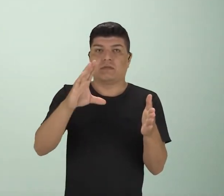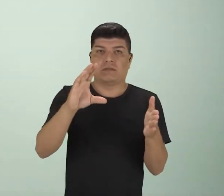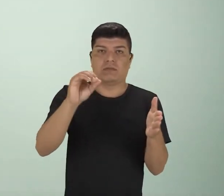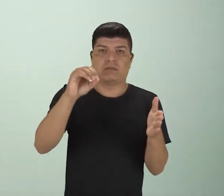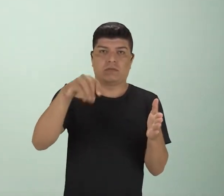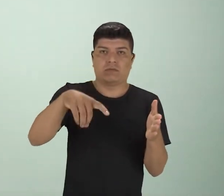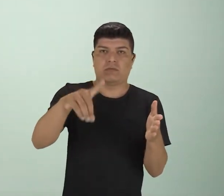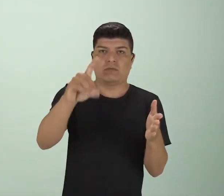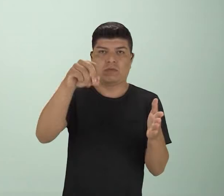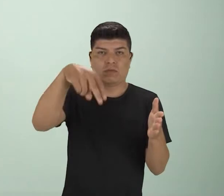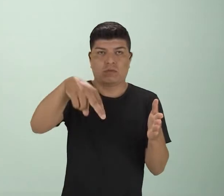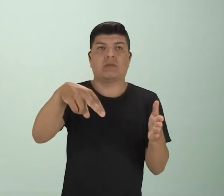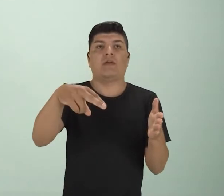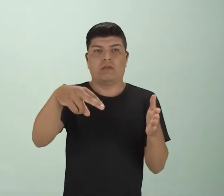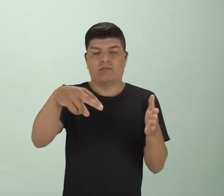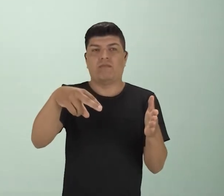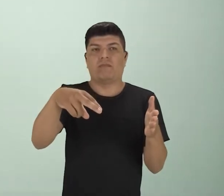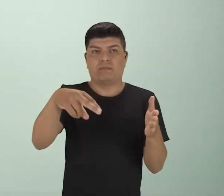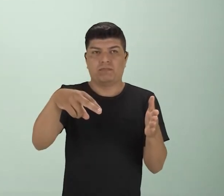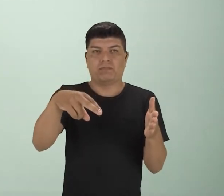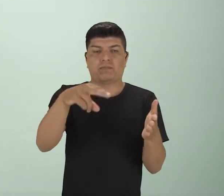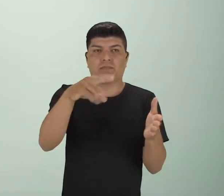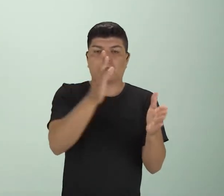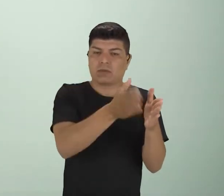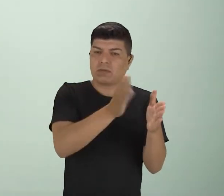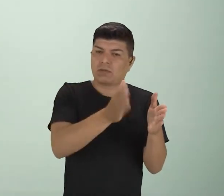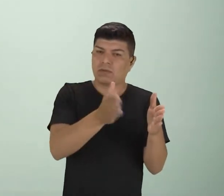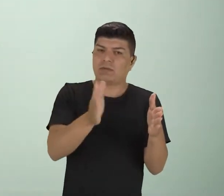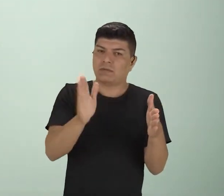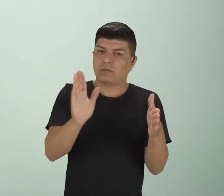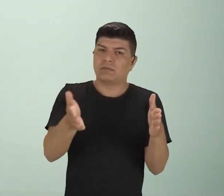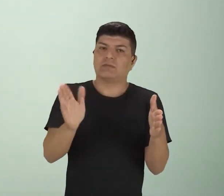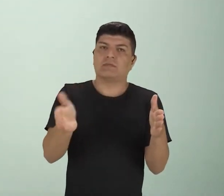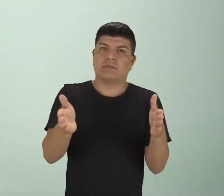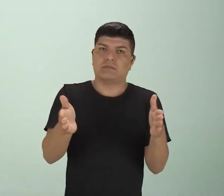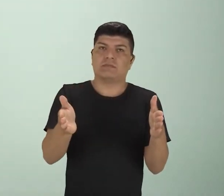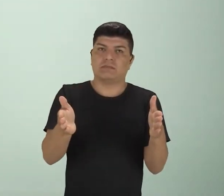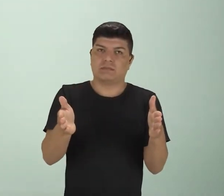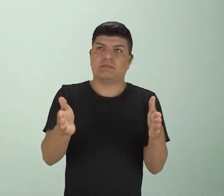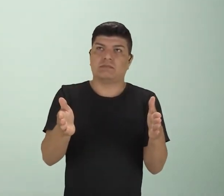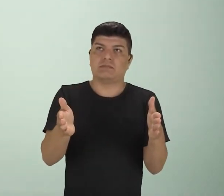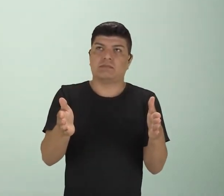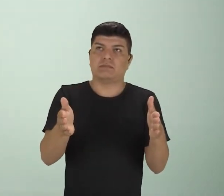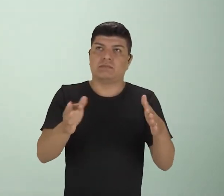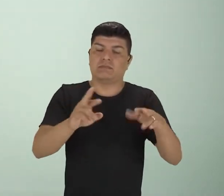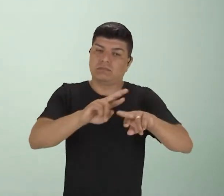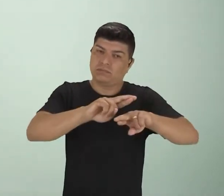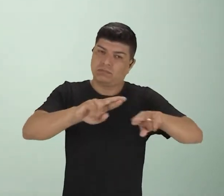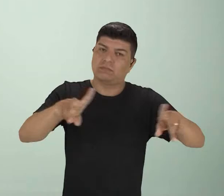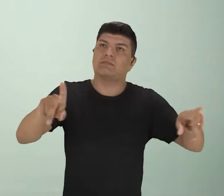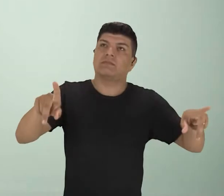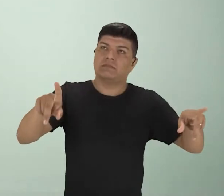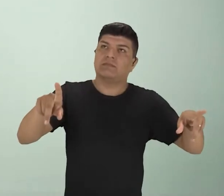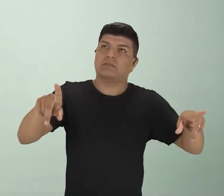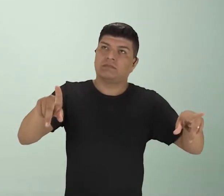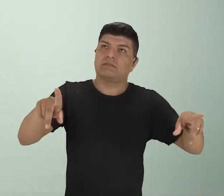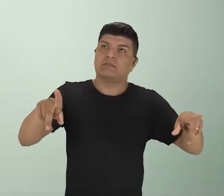códons e anticódons são realmente partes desse grande quebra-cabeça, desse